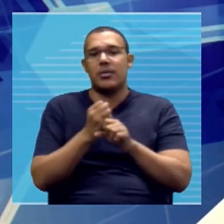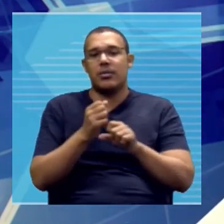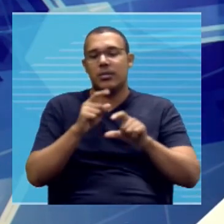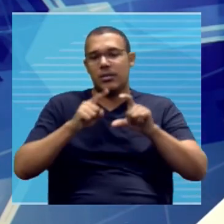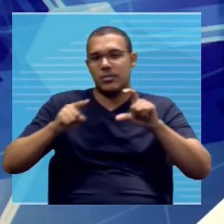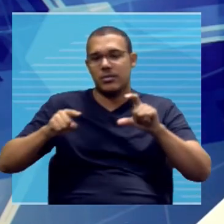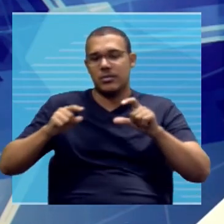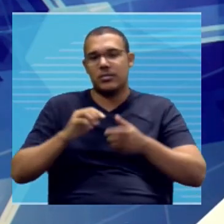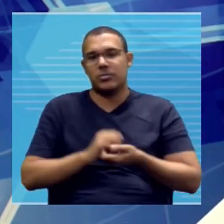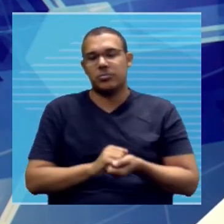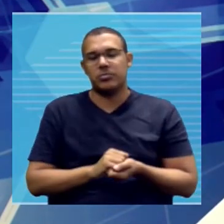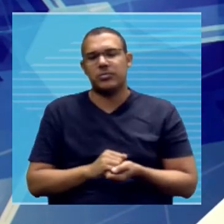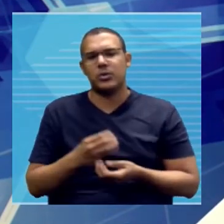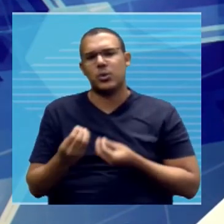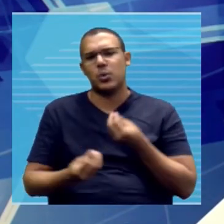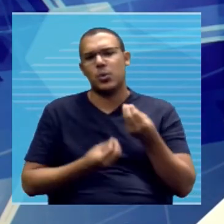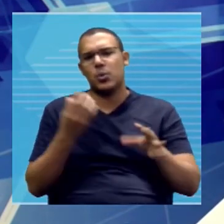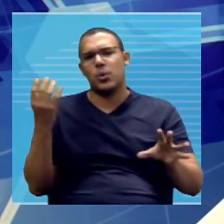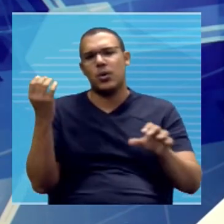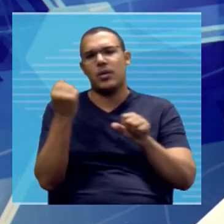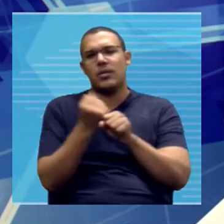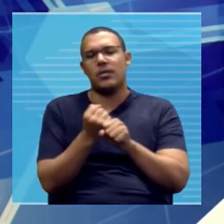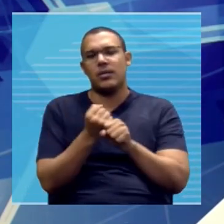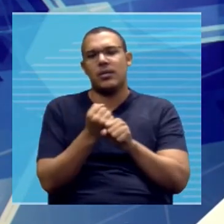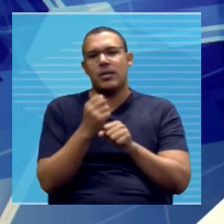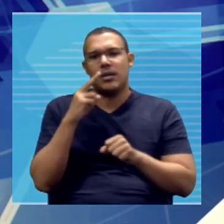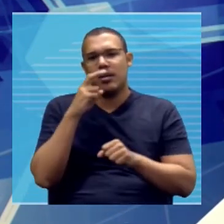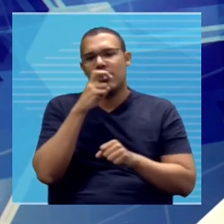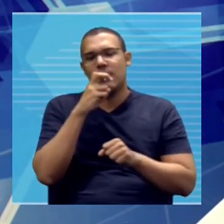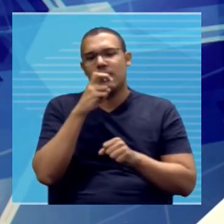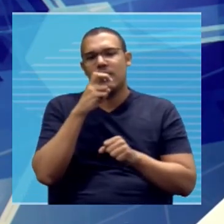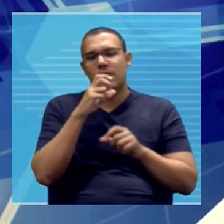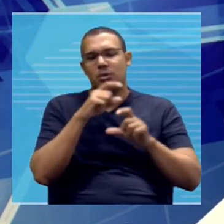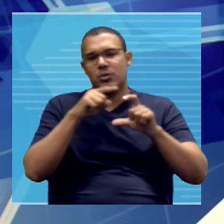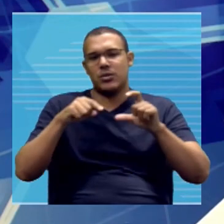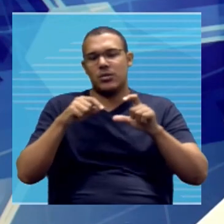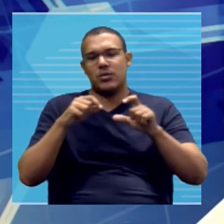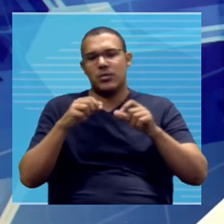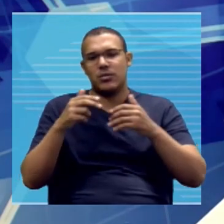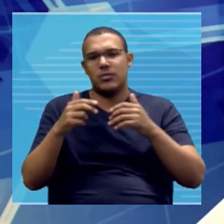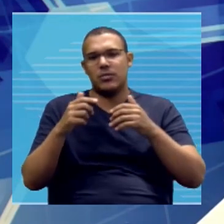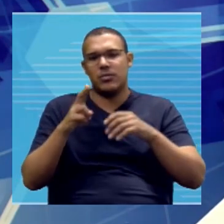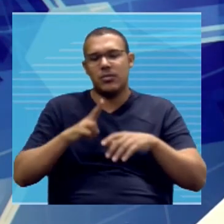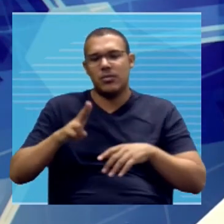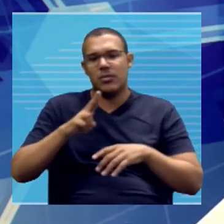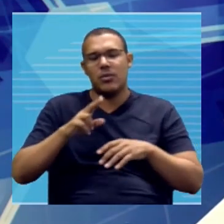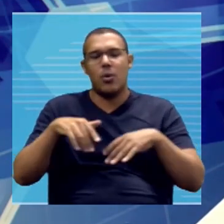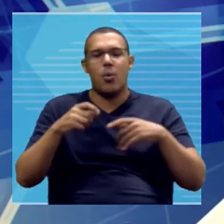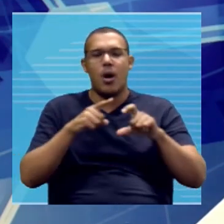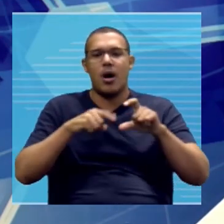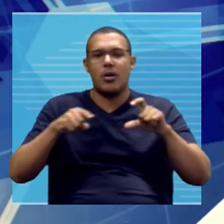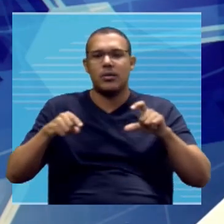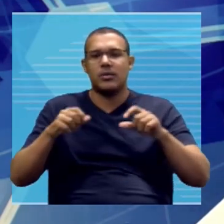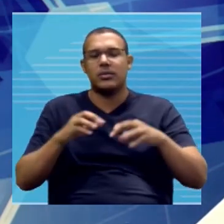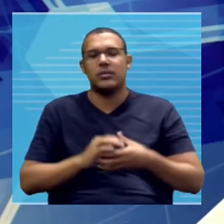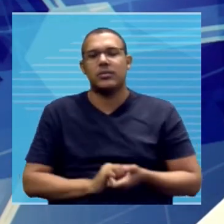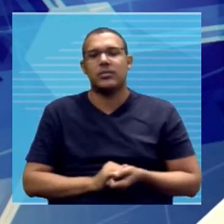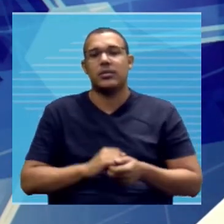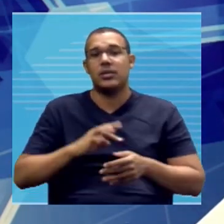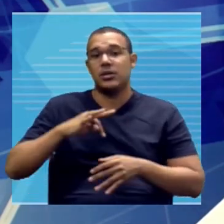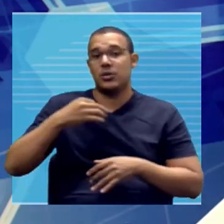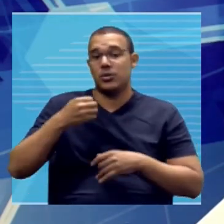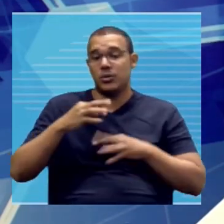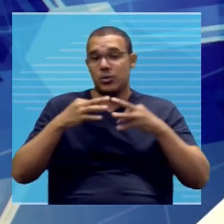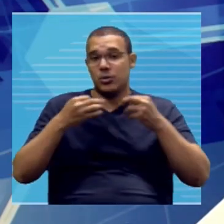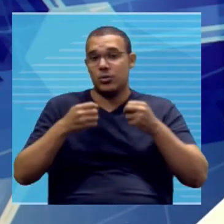circuito. Matheus, como é que eu calculo a força que faz com que o circuito funcione? Ou a corrente que passa por ele? Ah, isso tudo fica para a